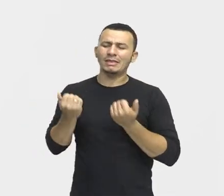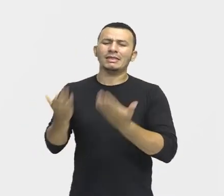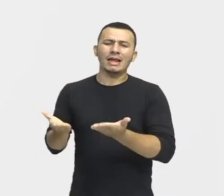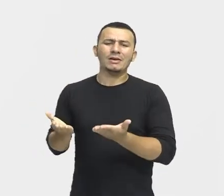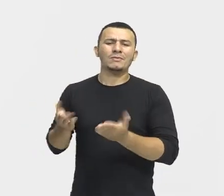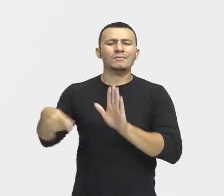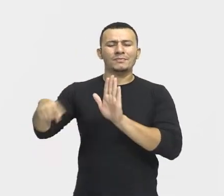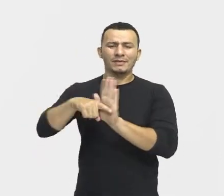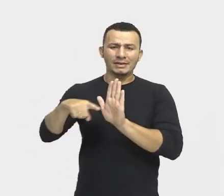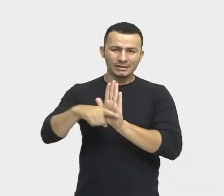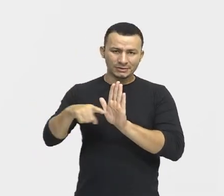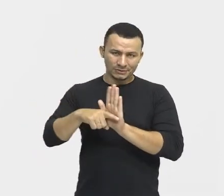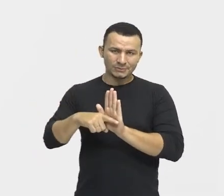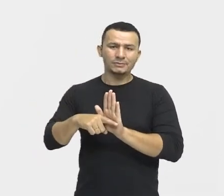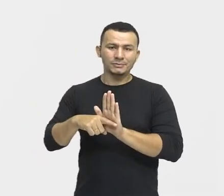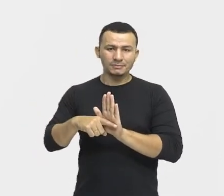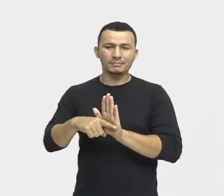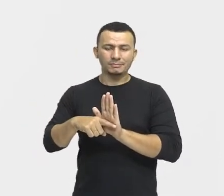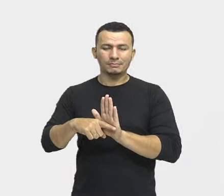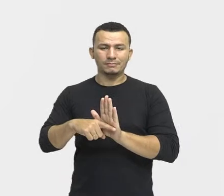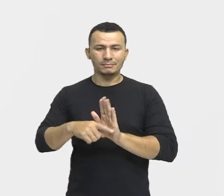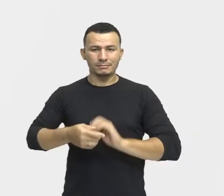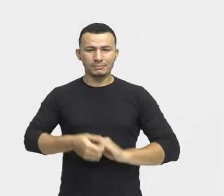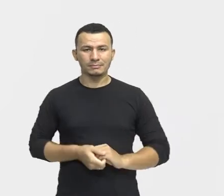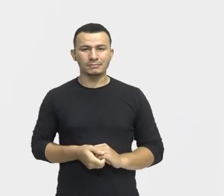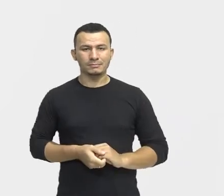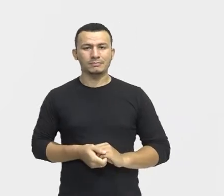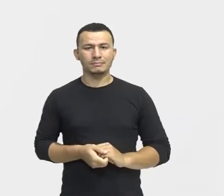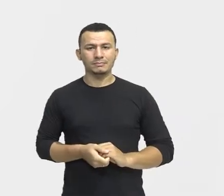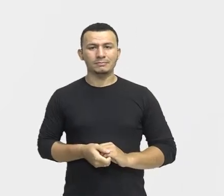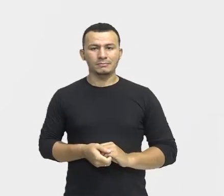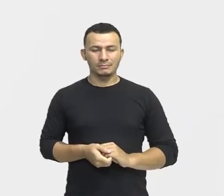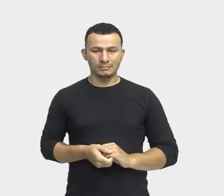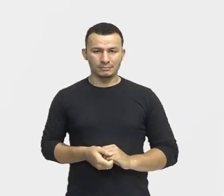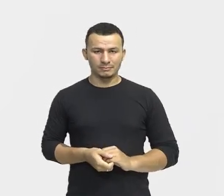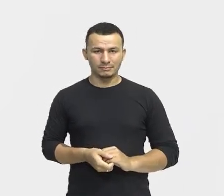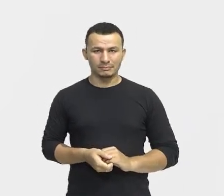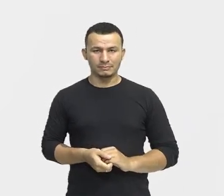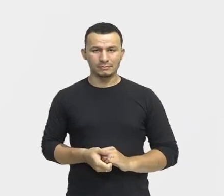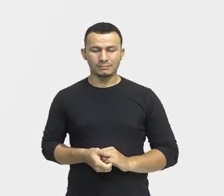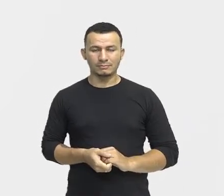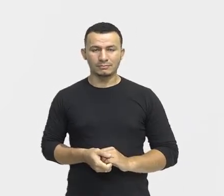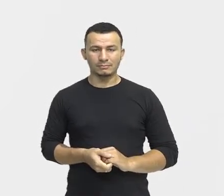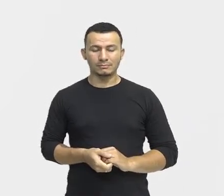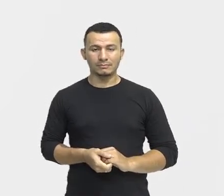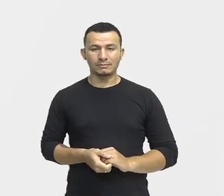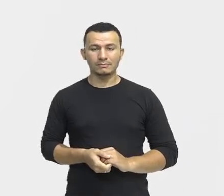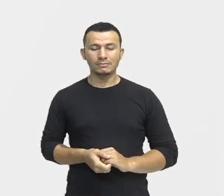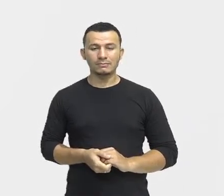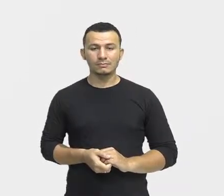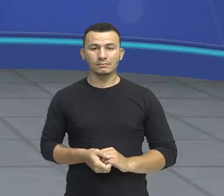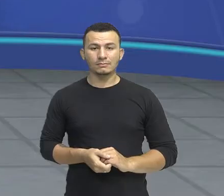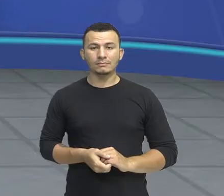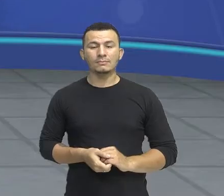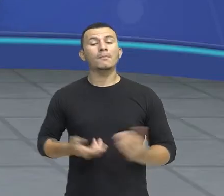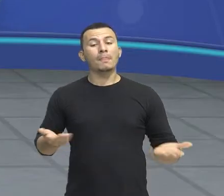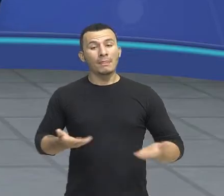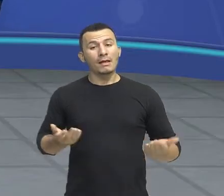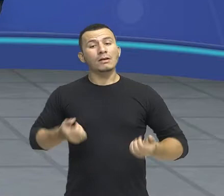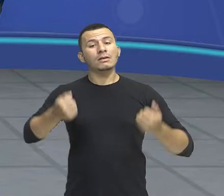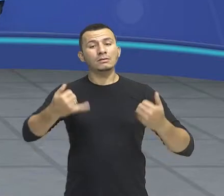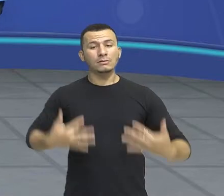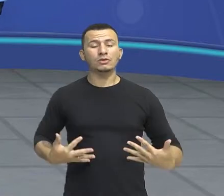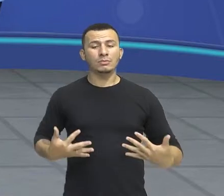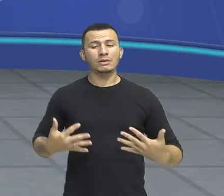vezes negativas, para aquelas coisas que está sendo observado. E aí aqui a gente vai ver agora